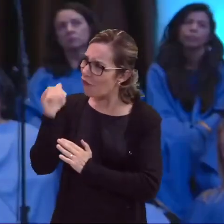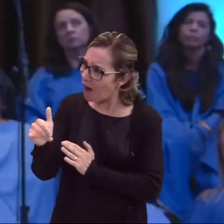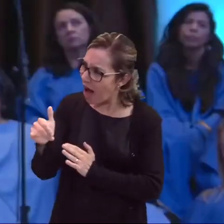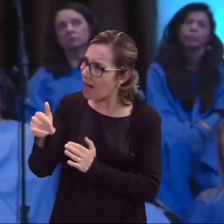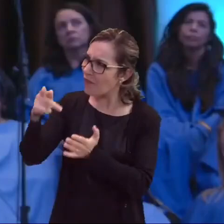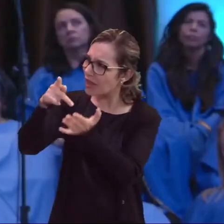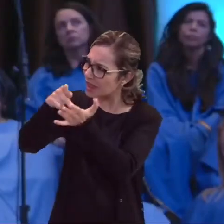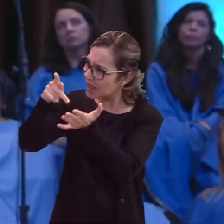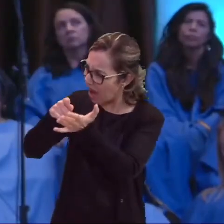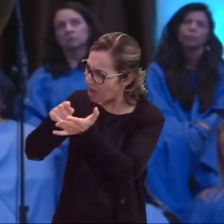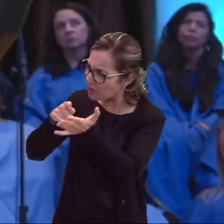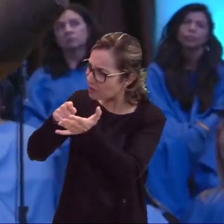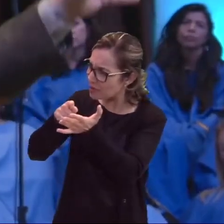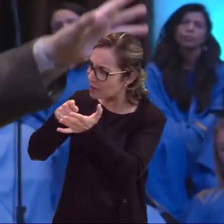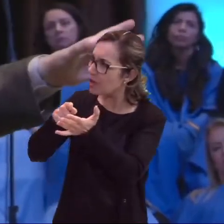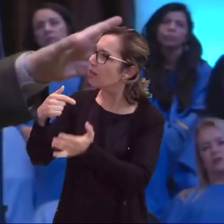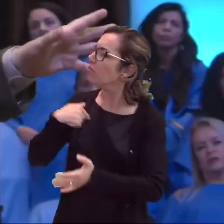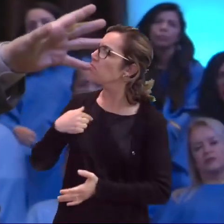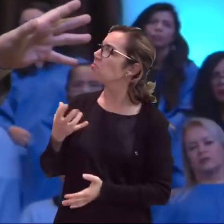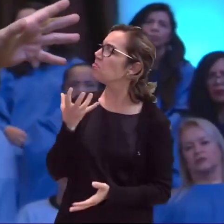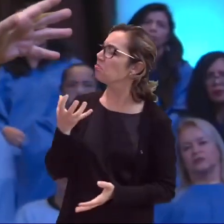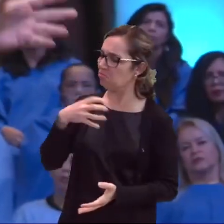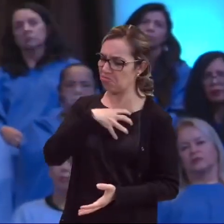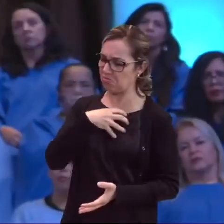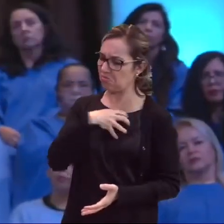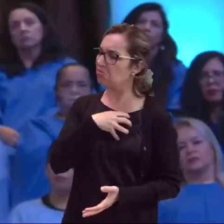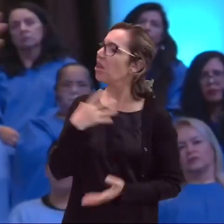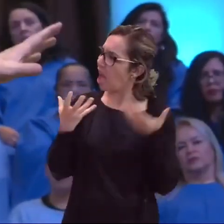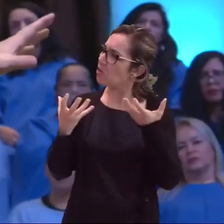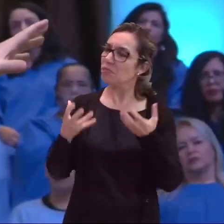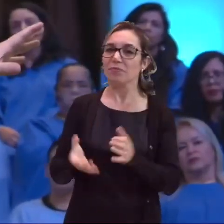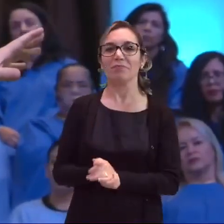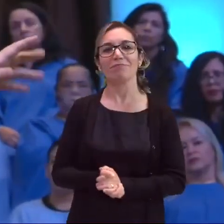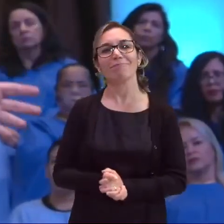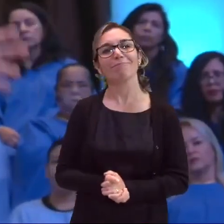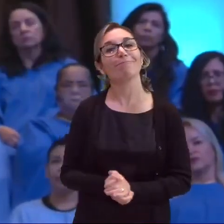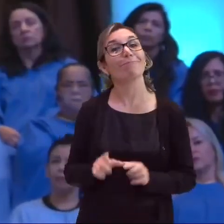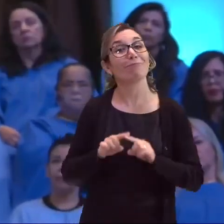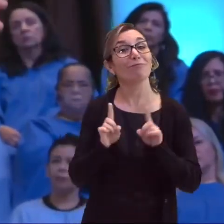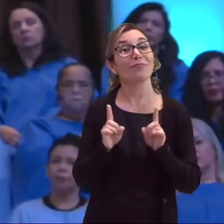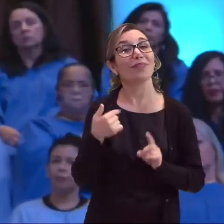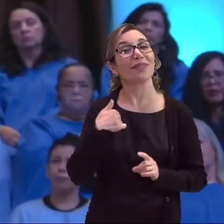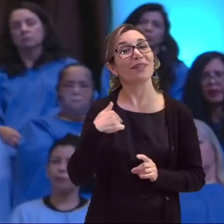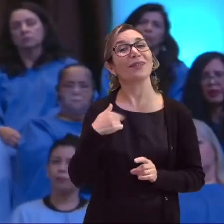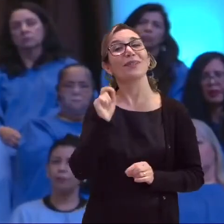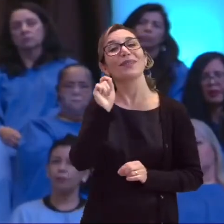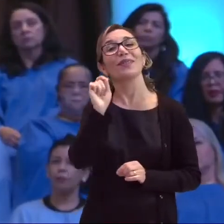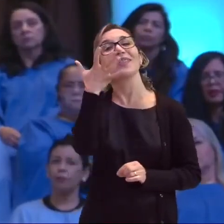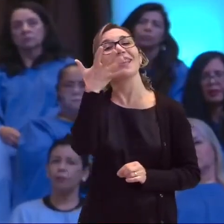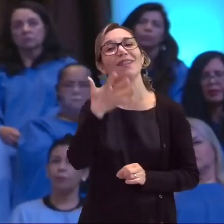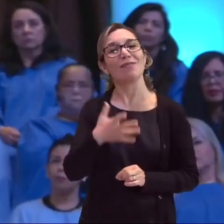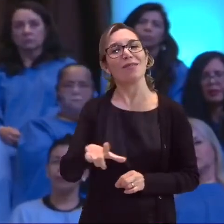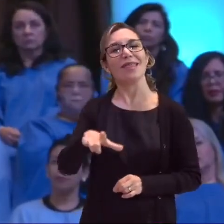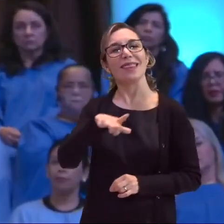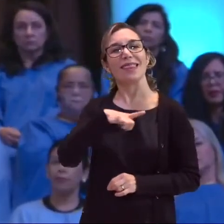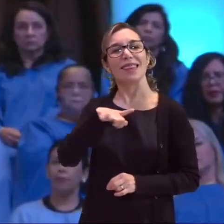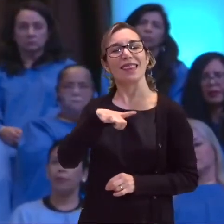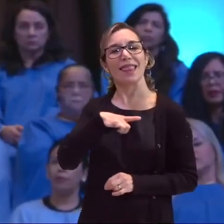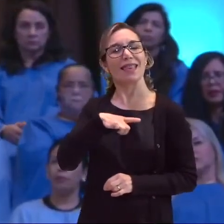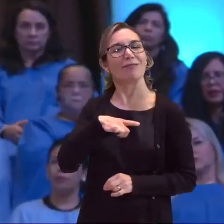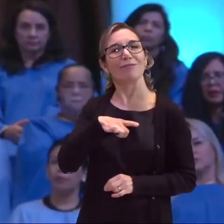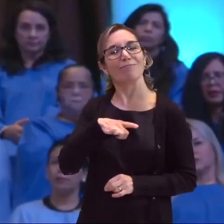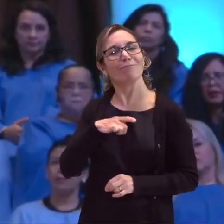e aí sem saber né que Jesus ensinava que a gente é que entrar no quarto fechar a porta